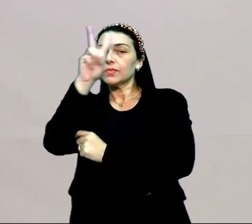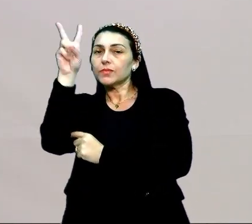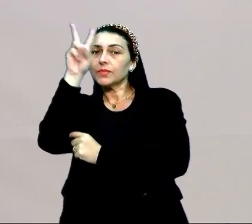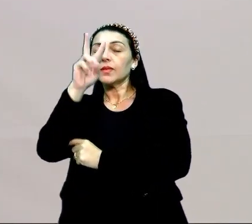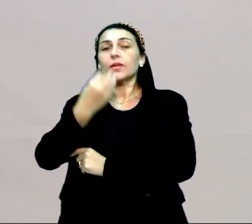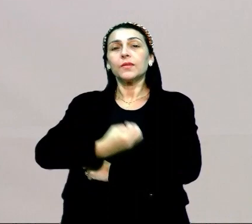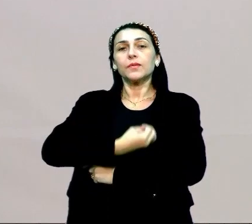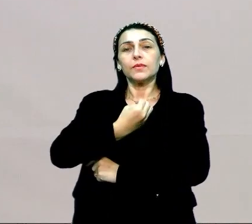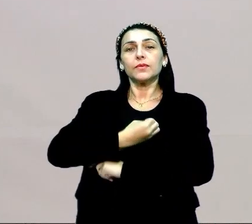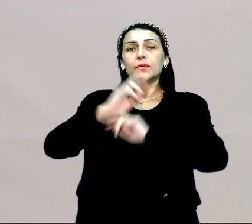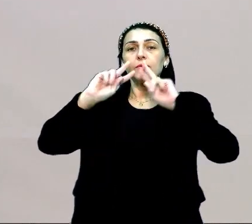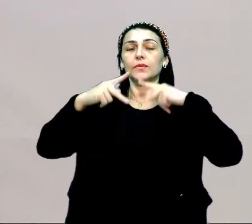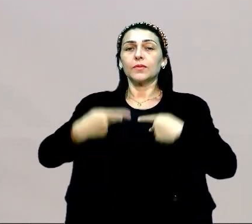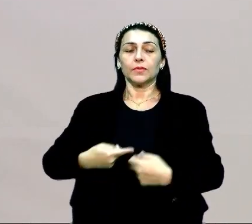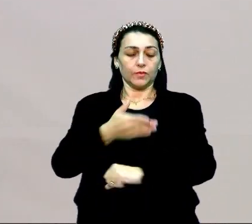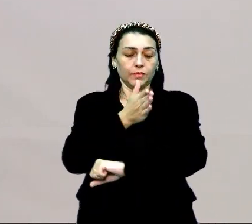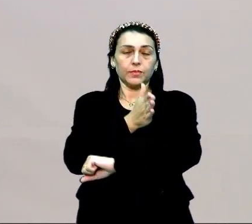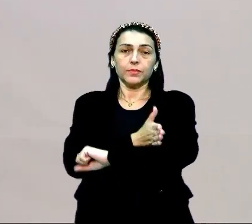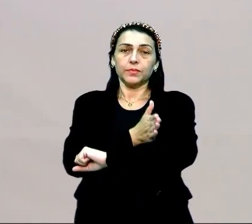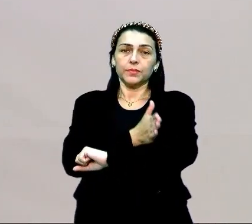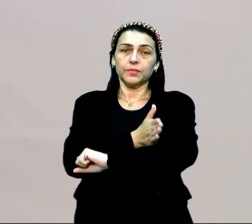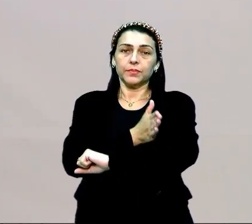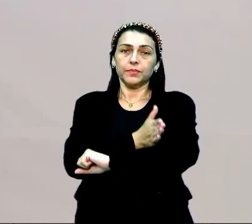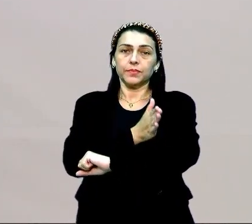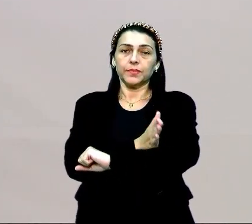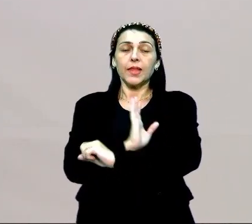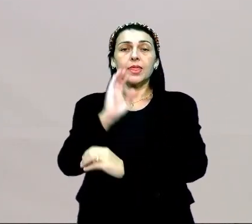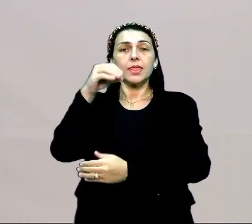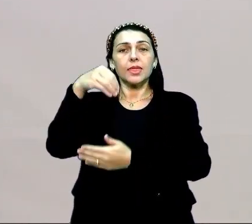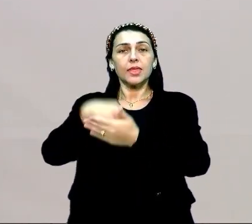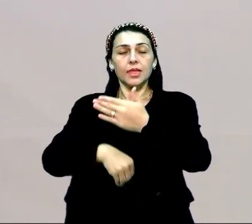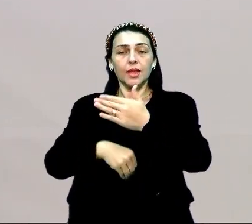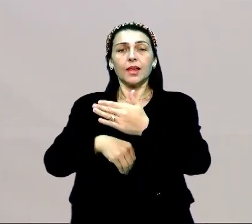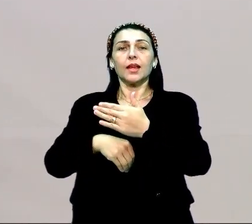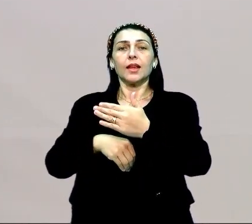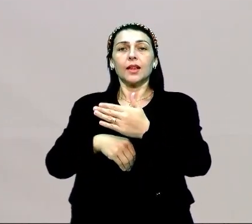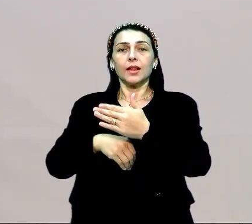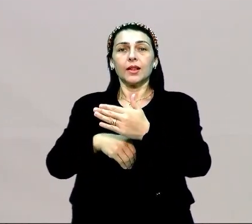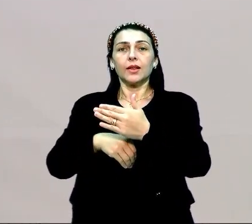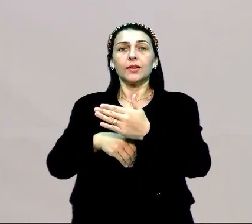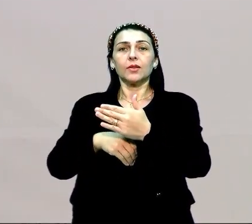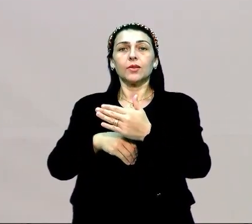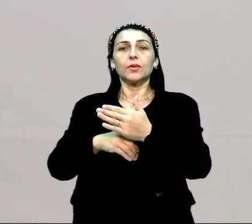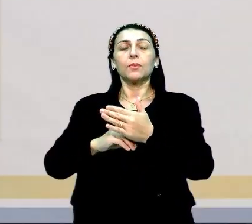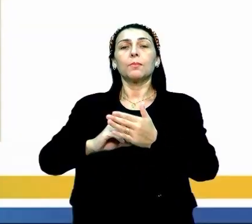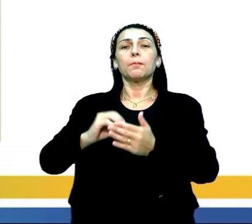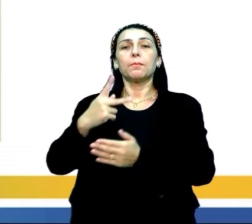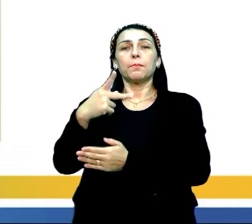condição humana na Idade Média dentro do movimento patrístico,